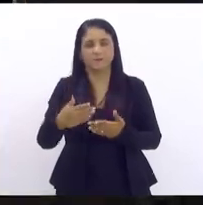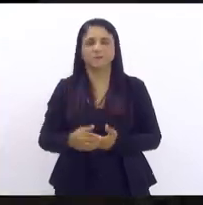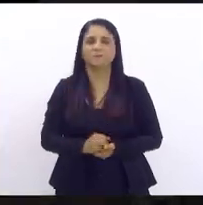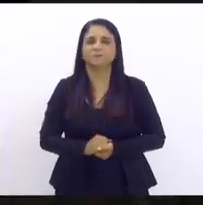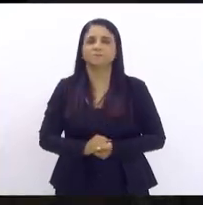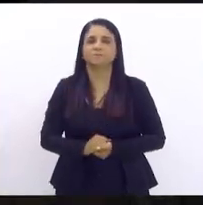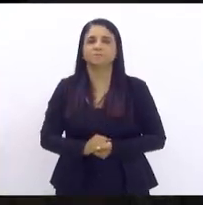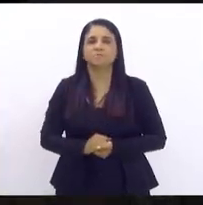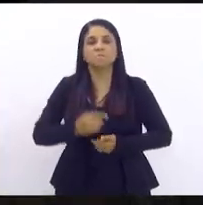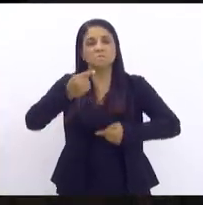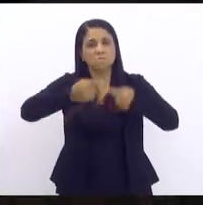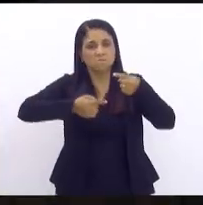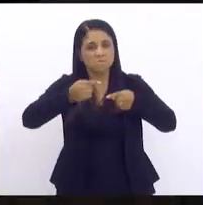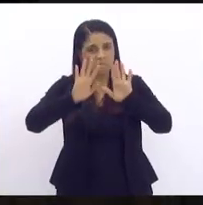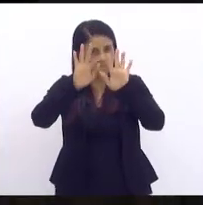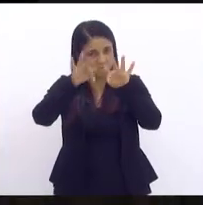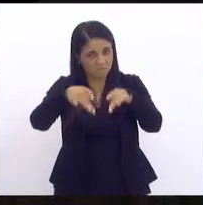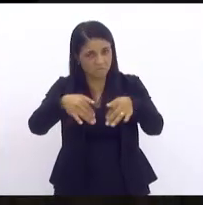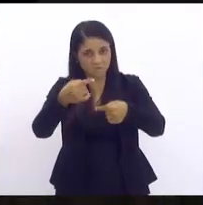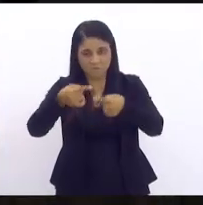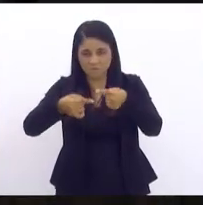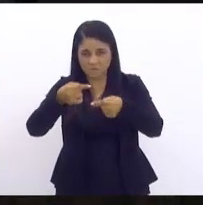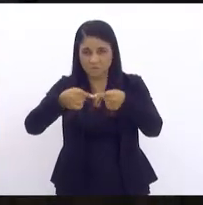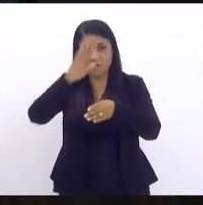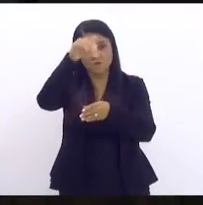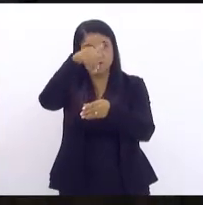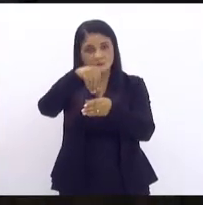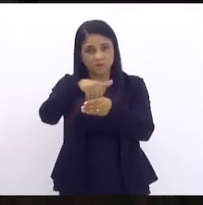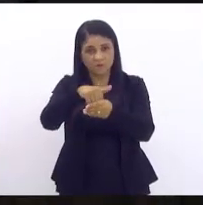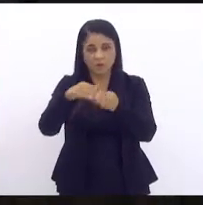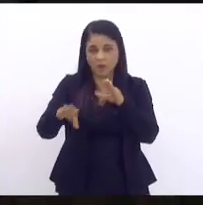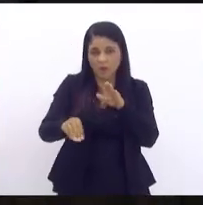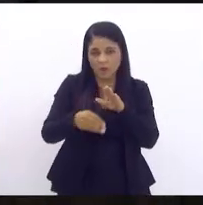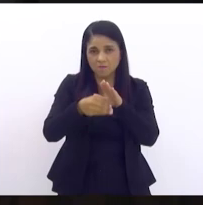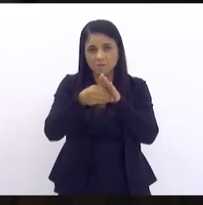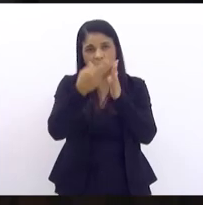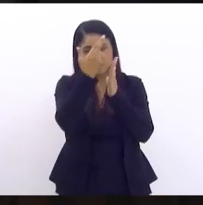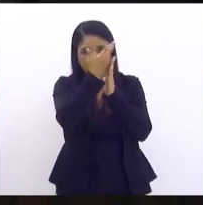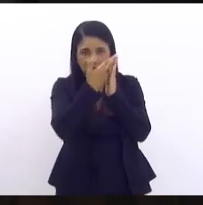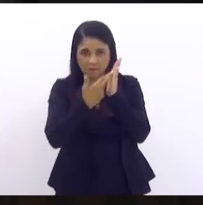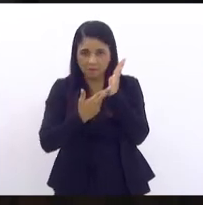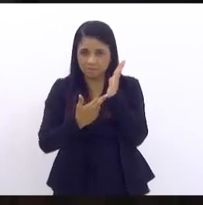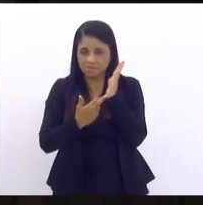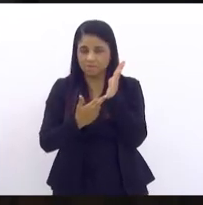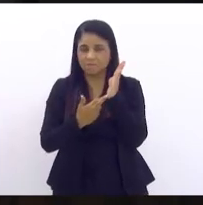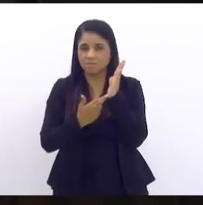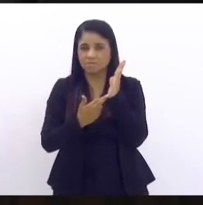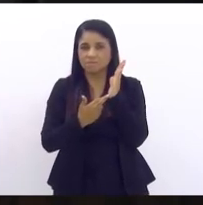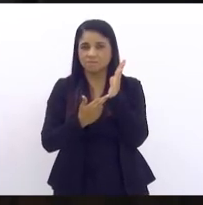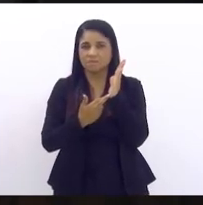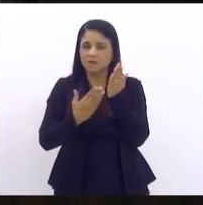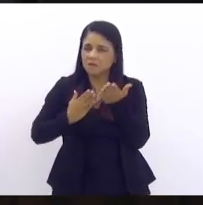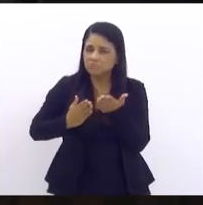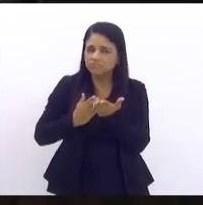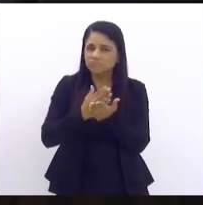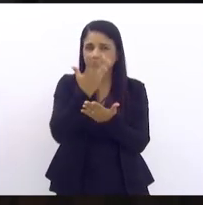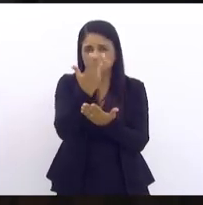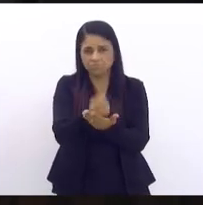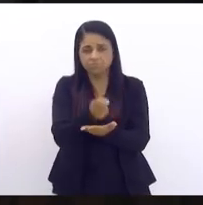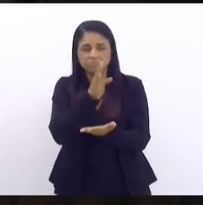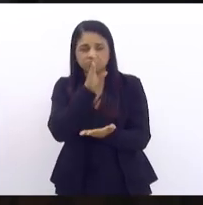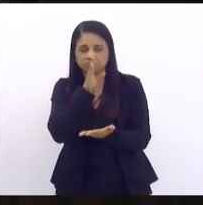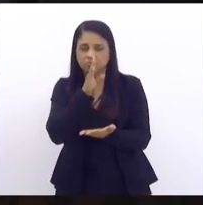Não havendo mais quem queira discutir, encerrada a discussão. Em votação, a emenda de redação. Os senhores que aprovam, permaneçam como